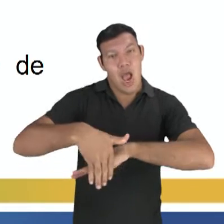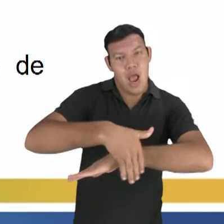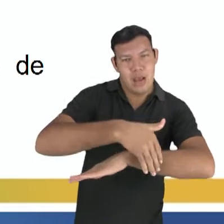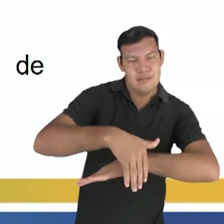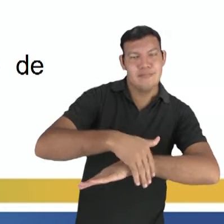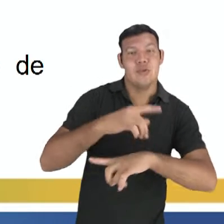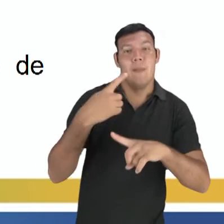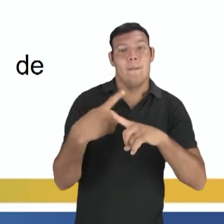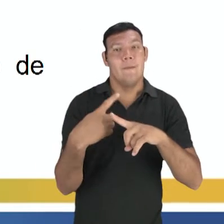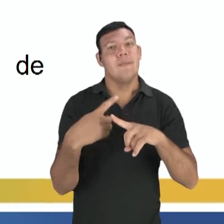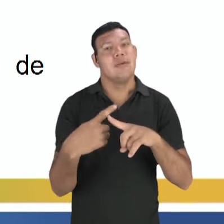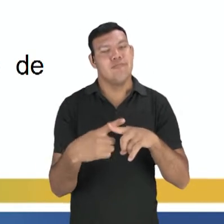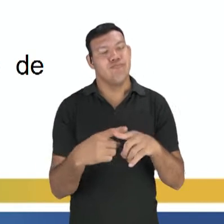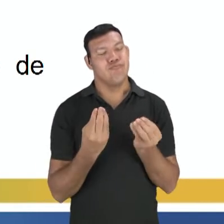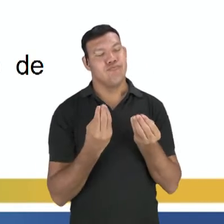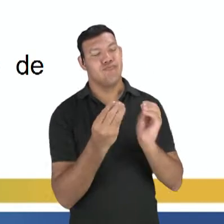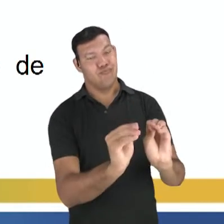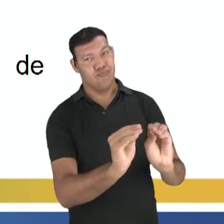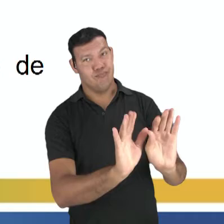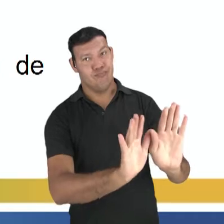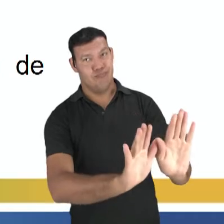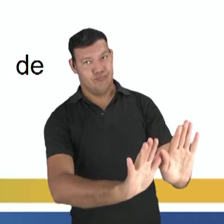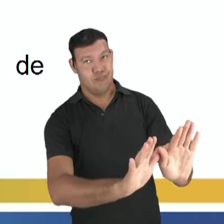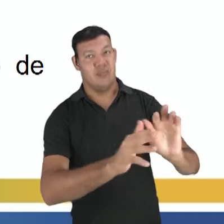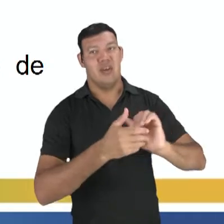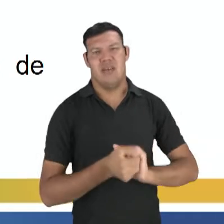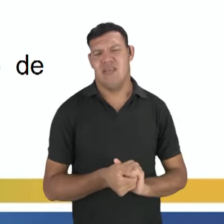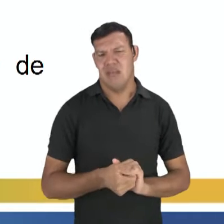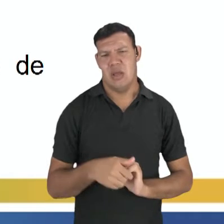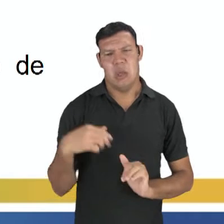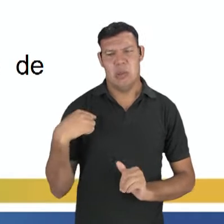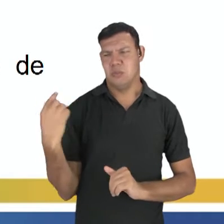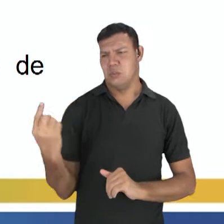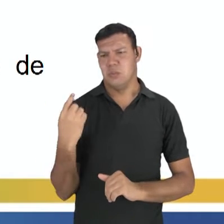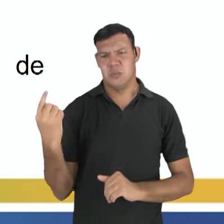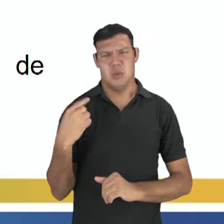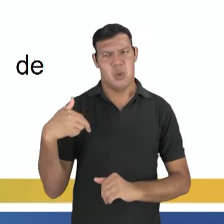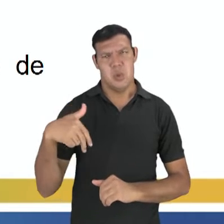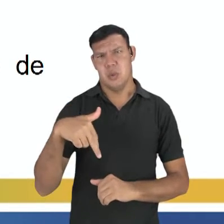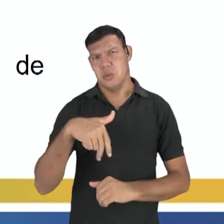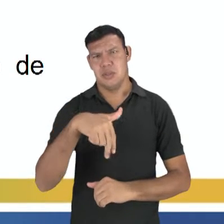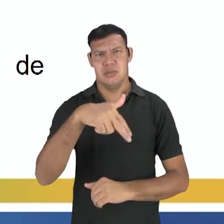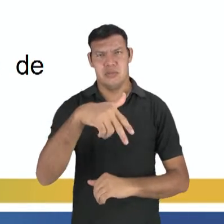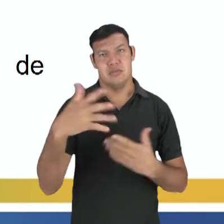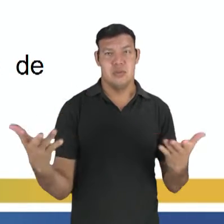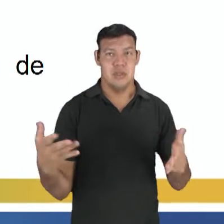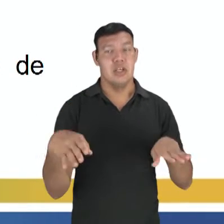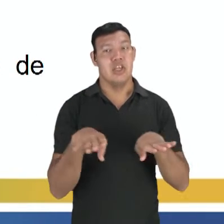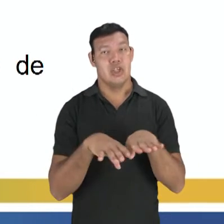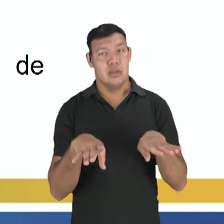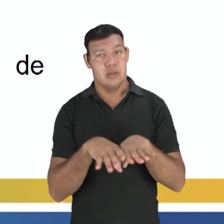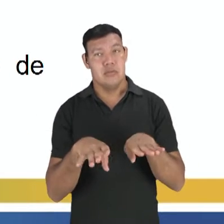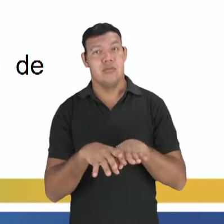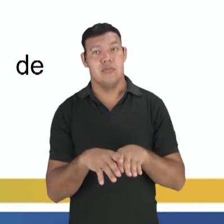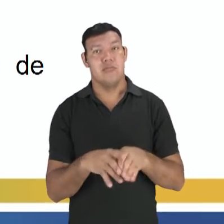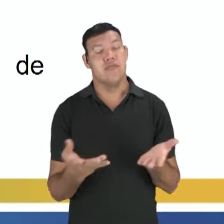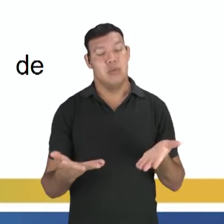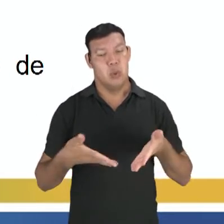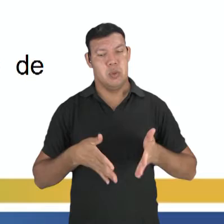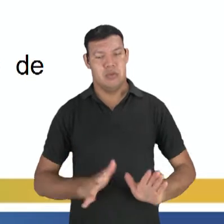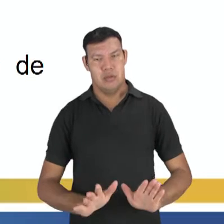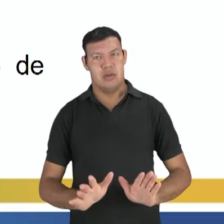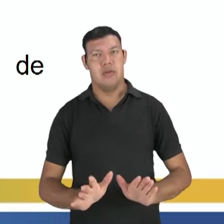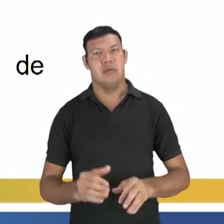porque alguém o botou lá. Os meninos não vão sozinhos aos lugares. Assim como são postos no mundo